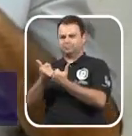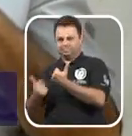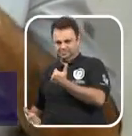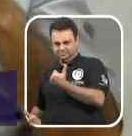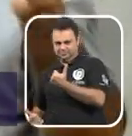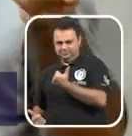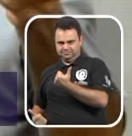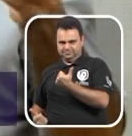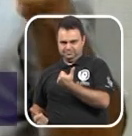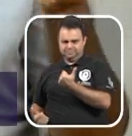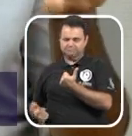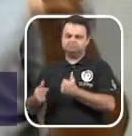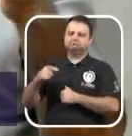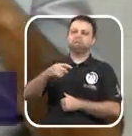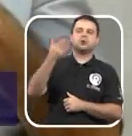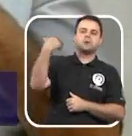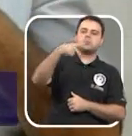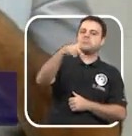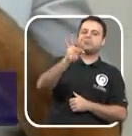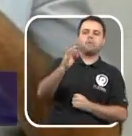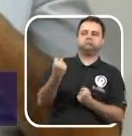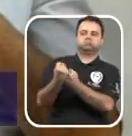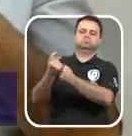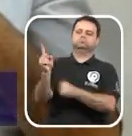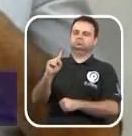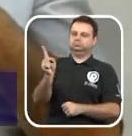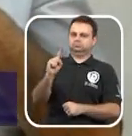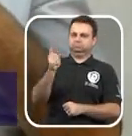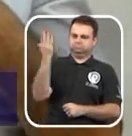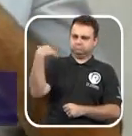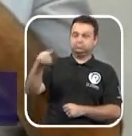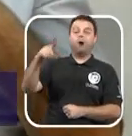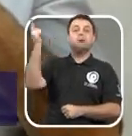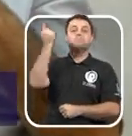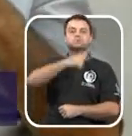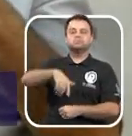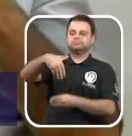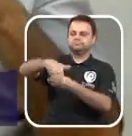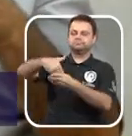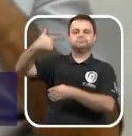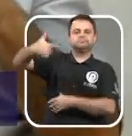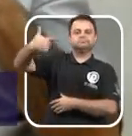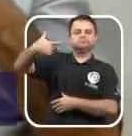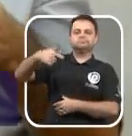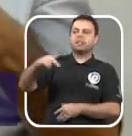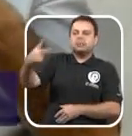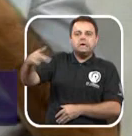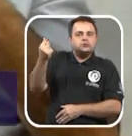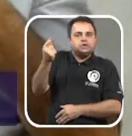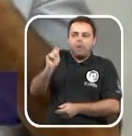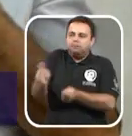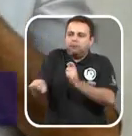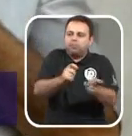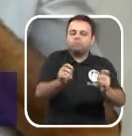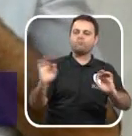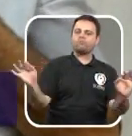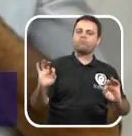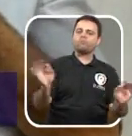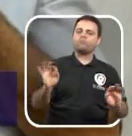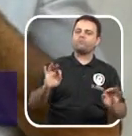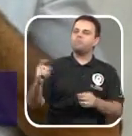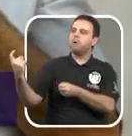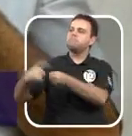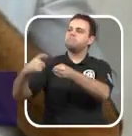de TV, o PT não apoiou ele, estava em outra candidatura. Ele foi para o segundo turno, sem dinheiro, sem tempo de TV, sem aliança, ele foi para o segundo